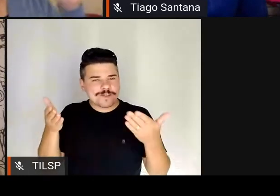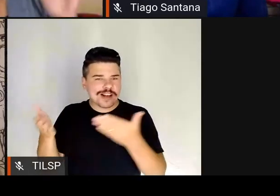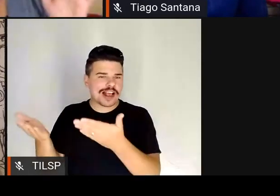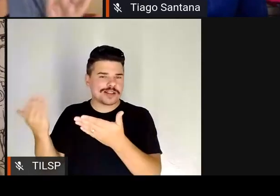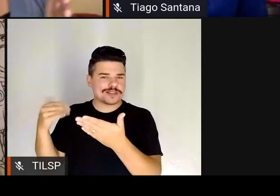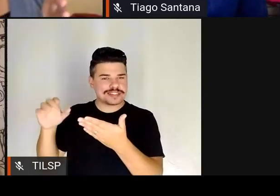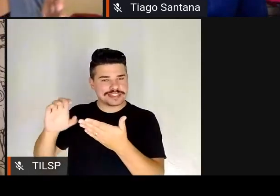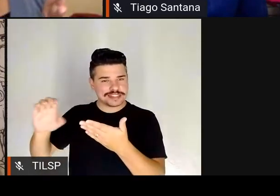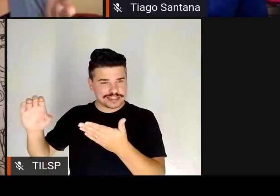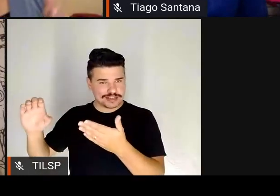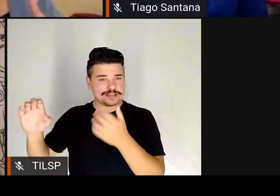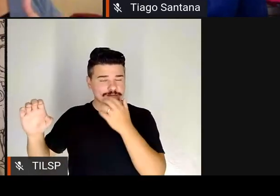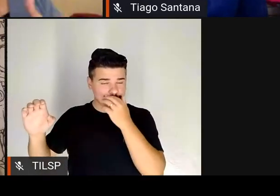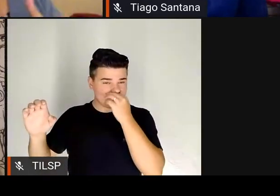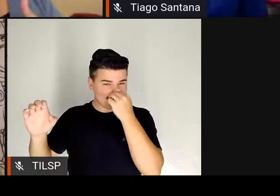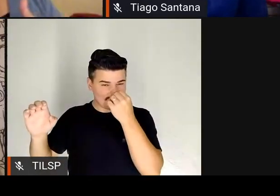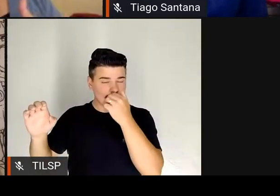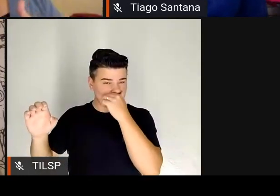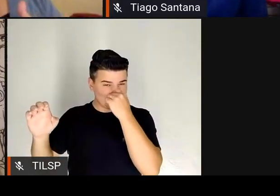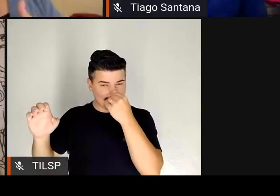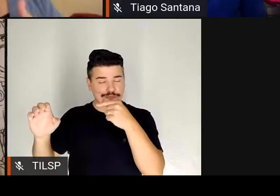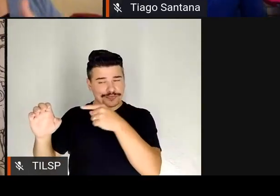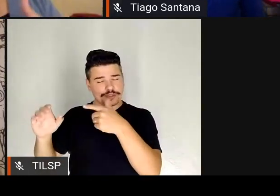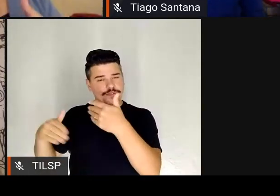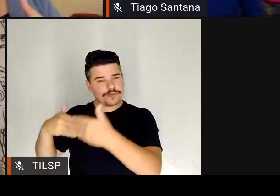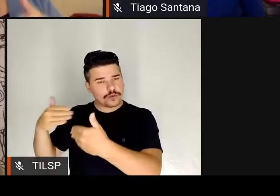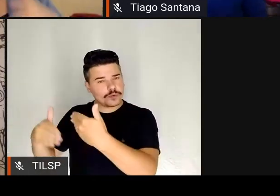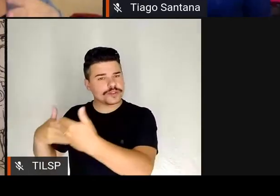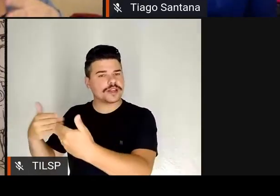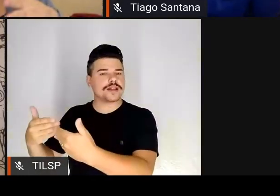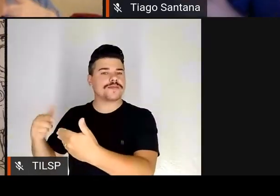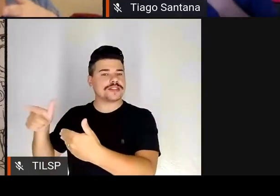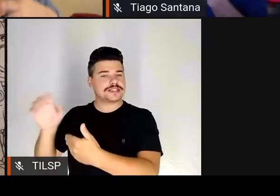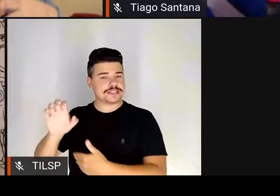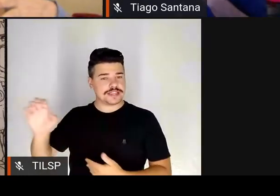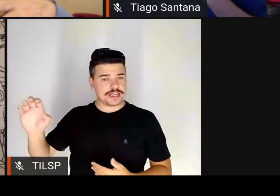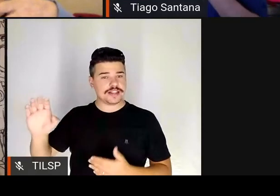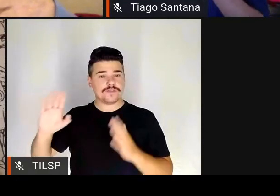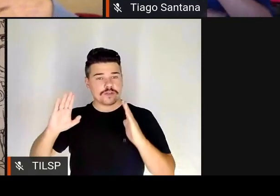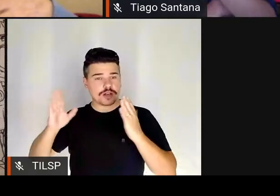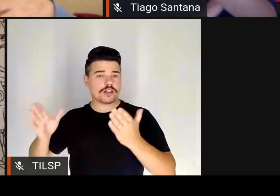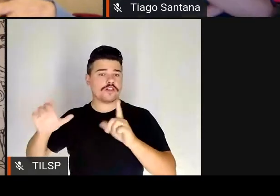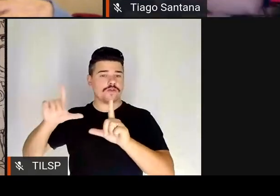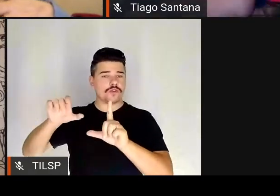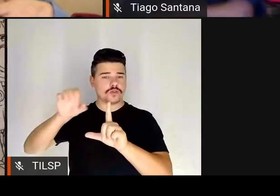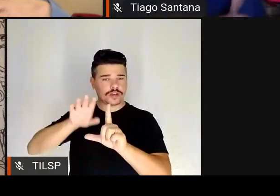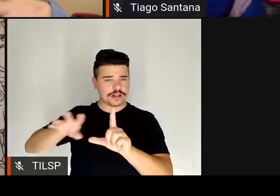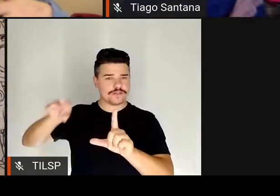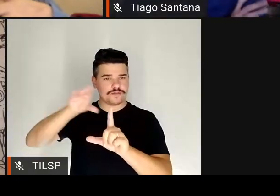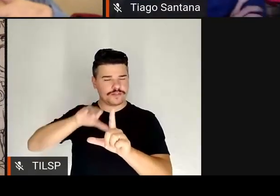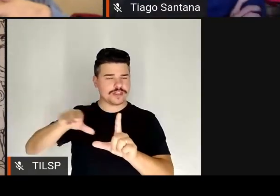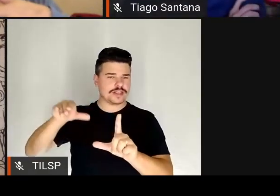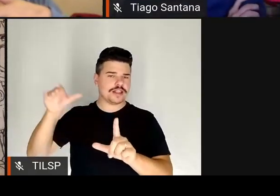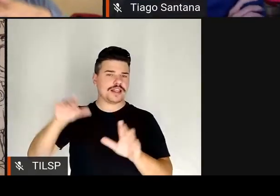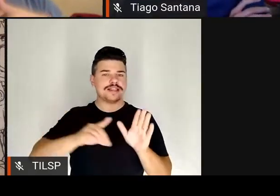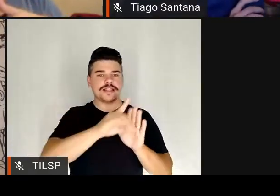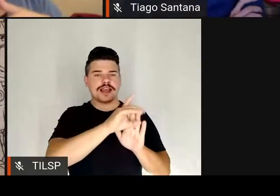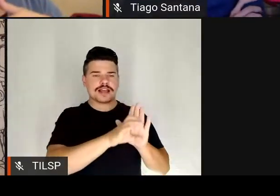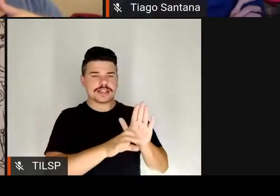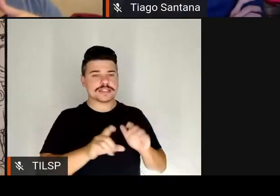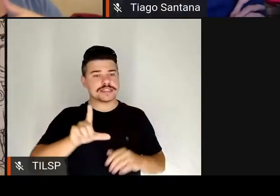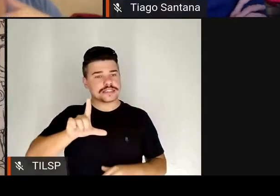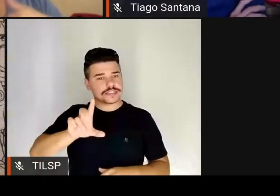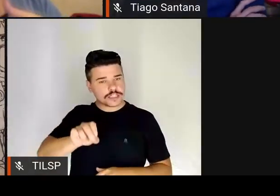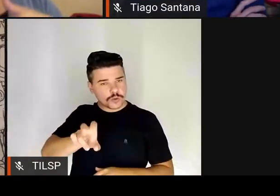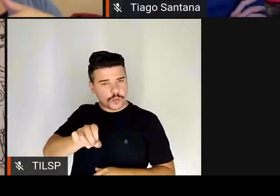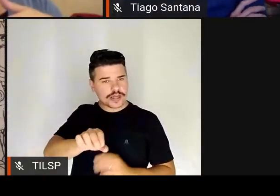que ela vai se voltar, a fotografia humanista da década de 50 e 60 vai ficar um pouco